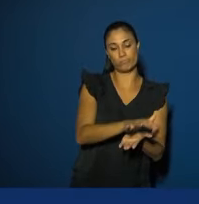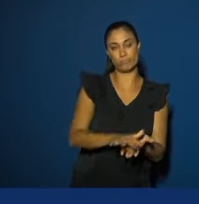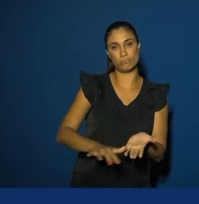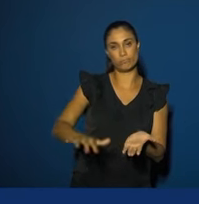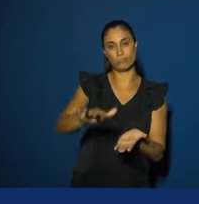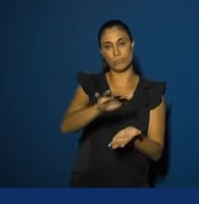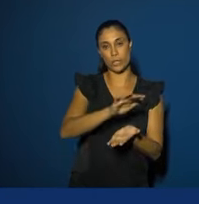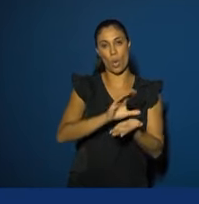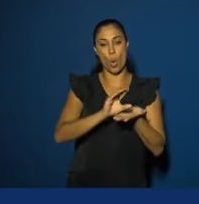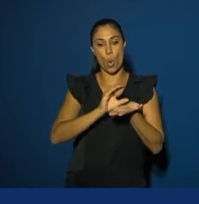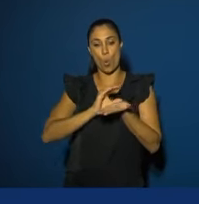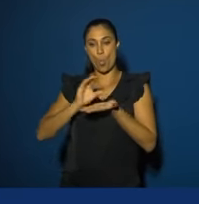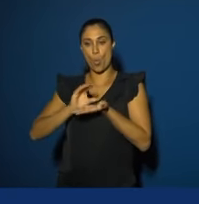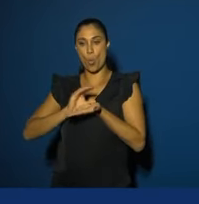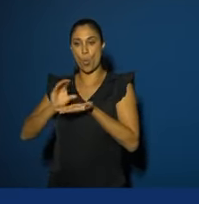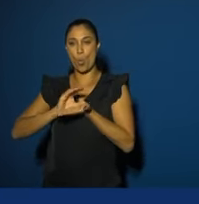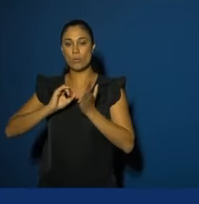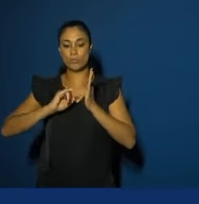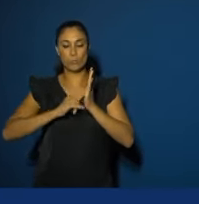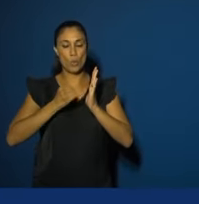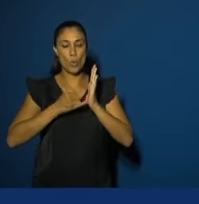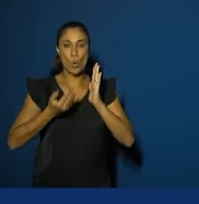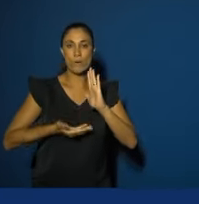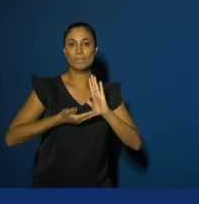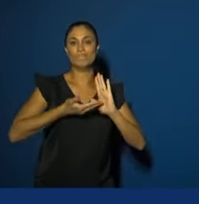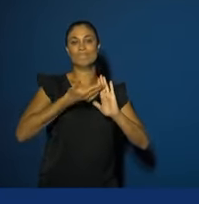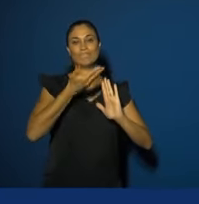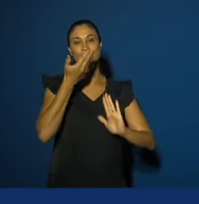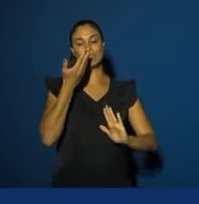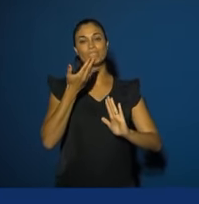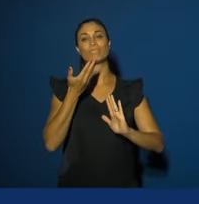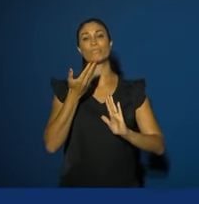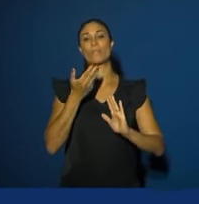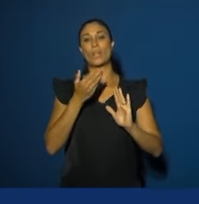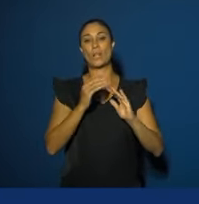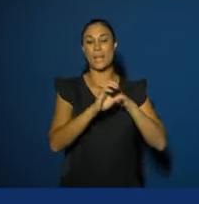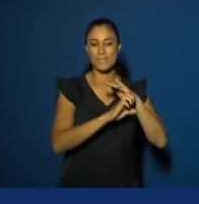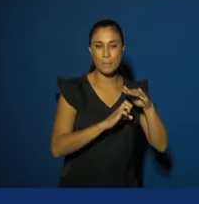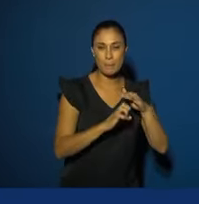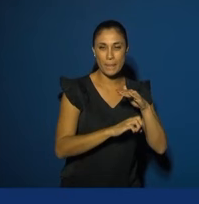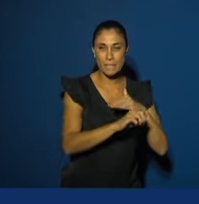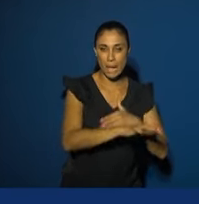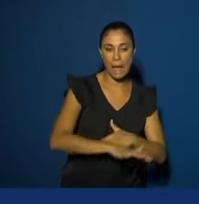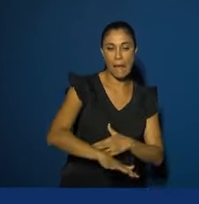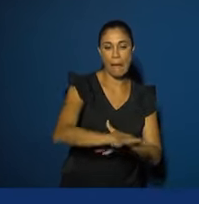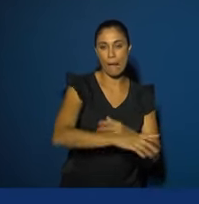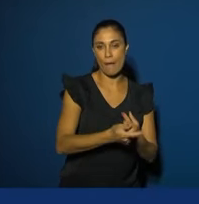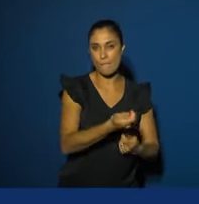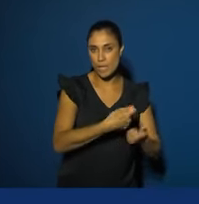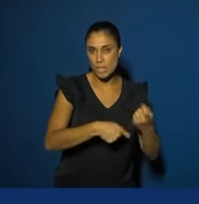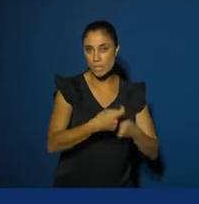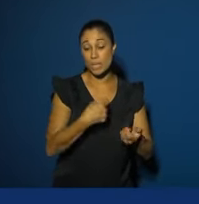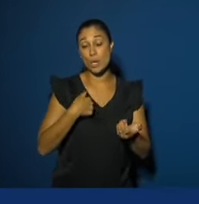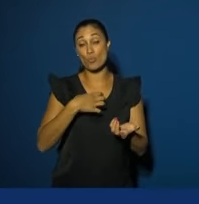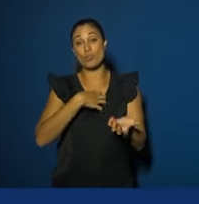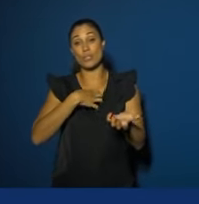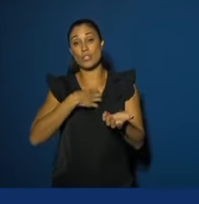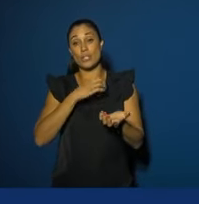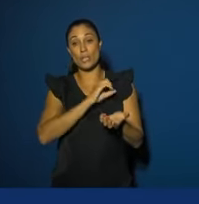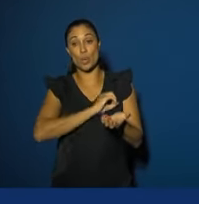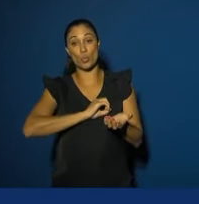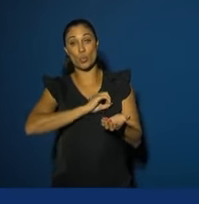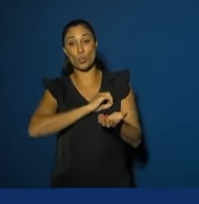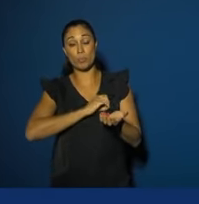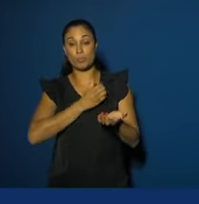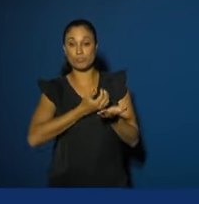né lucro eh juros alto mercado em em coisa e o que eu senti que a partir de outubro Tudo começa